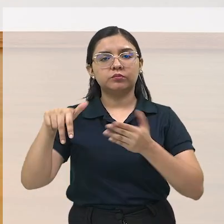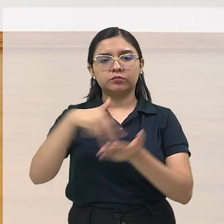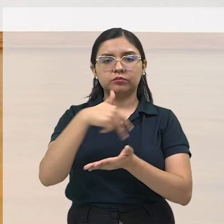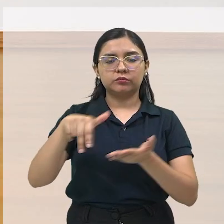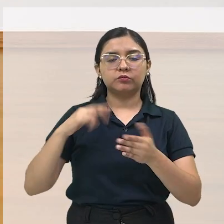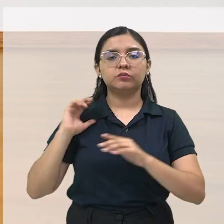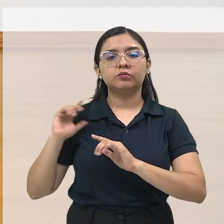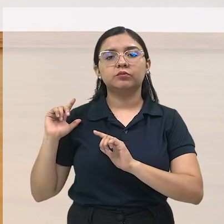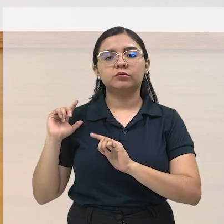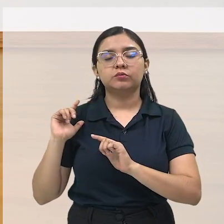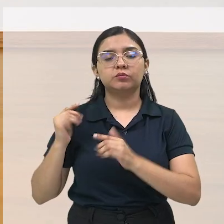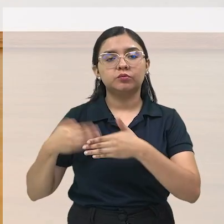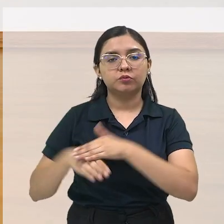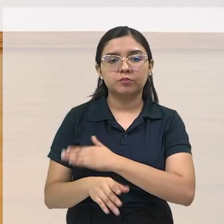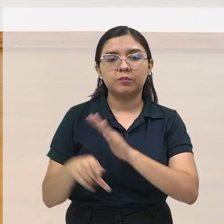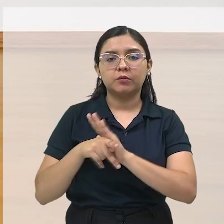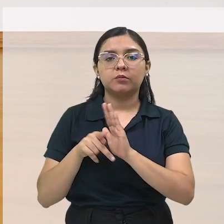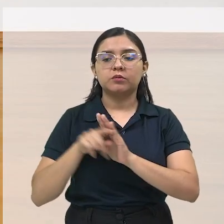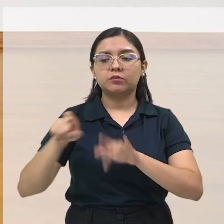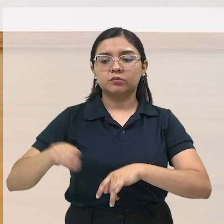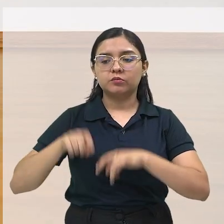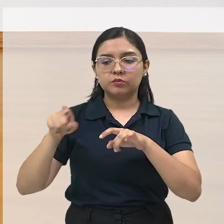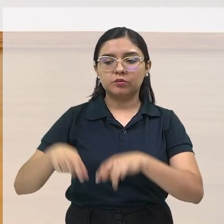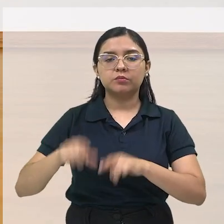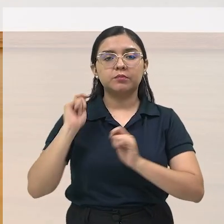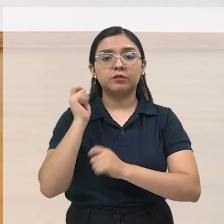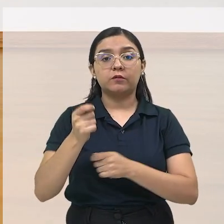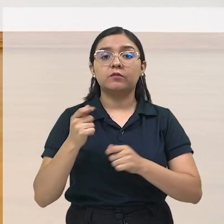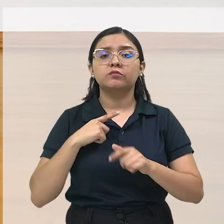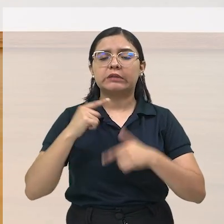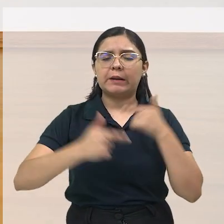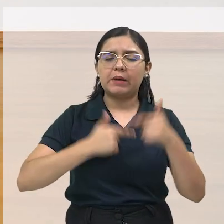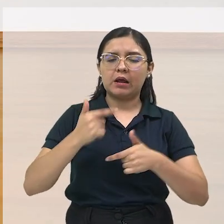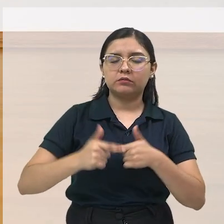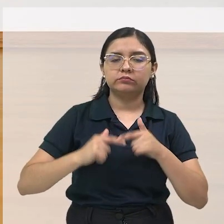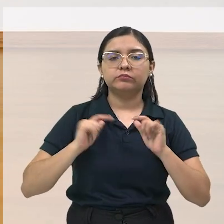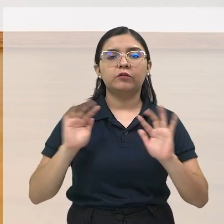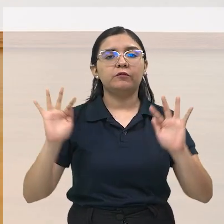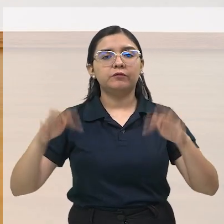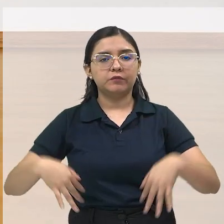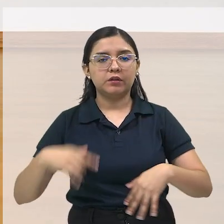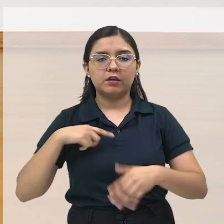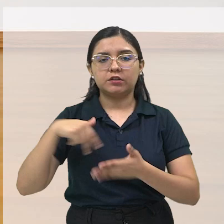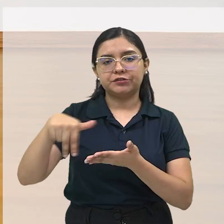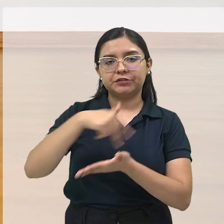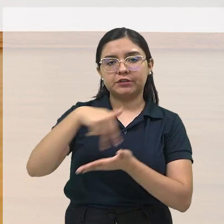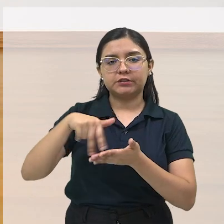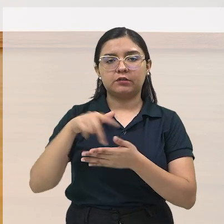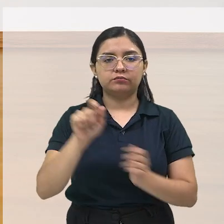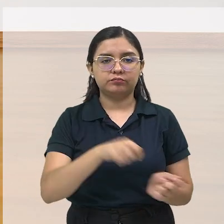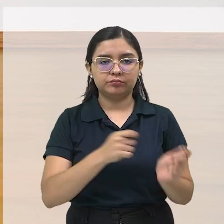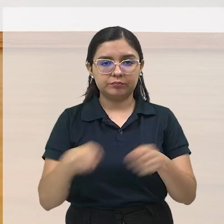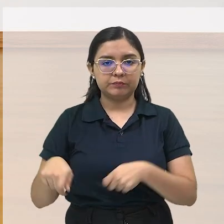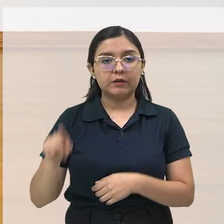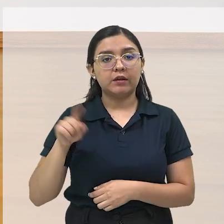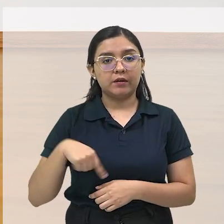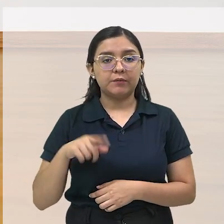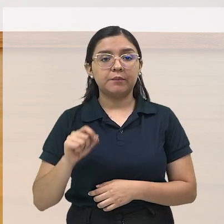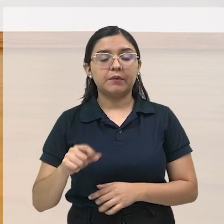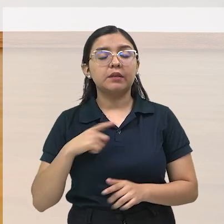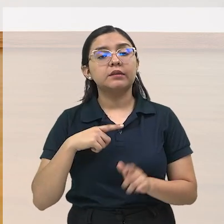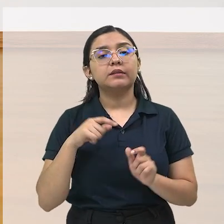dos agricultores e dos pescadores, que ao fim dos trabalhos diários dançavam ao ritmo do tambor. Então é uma